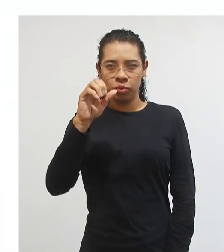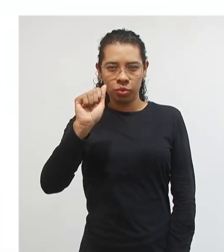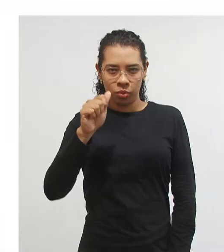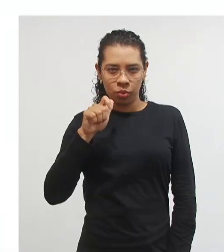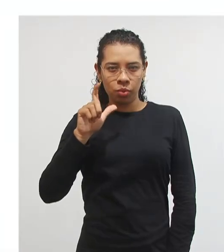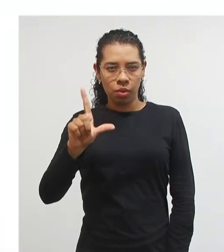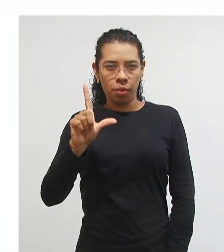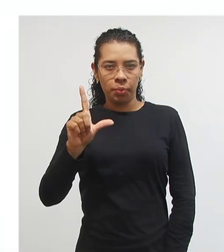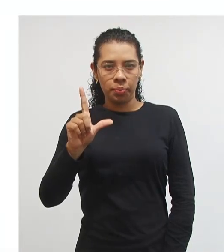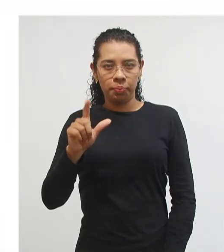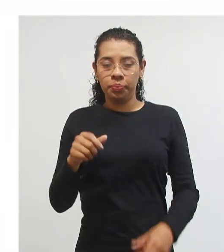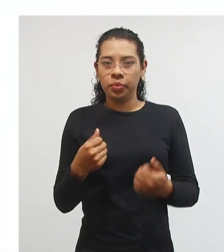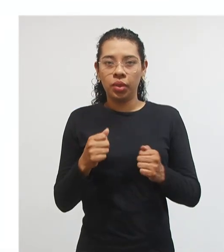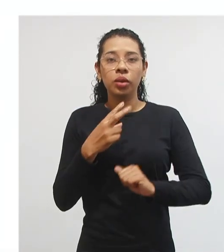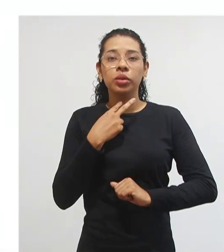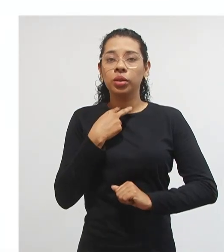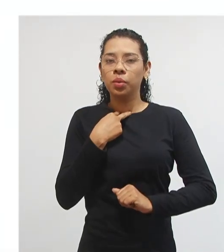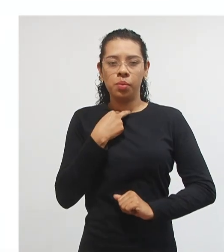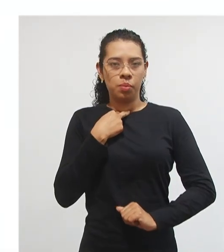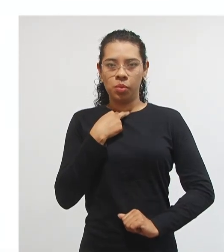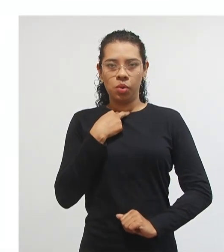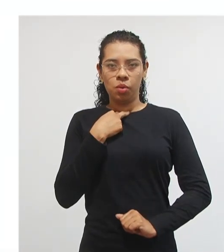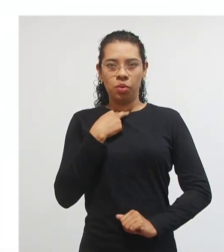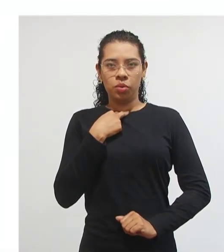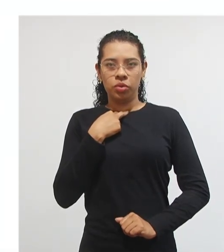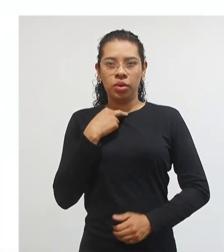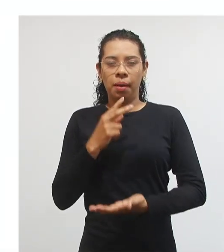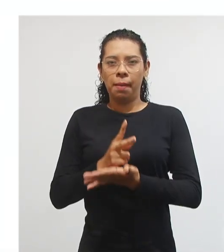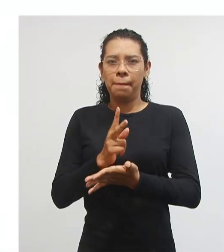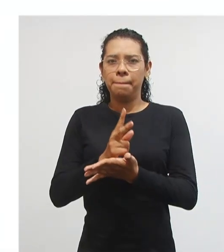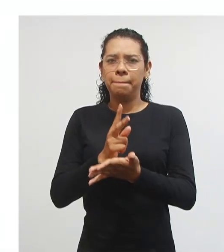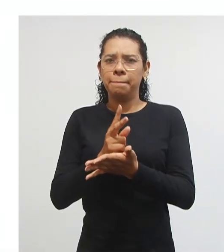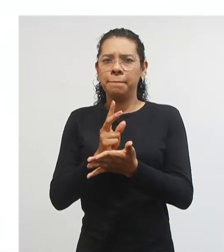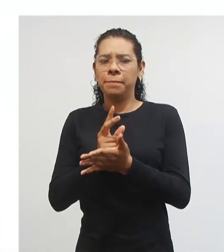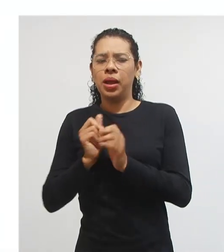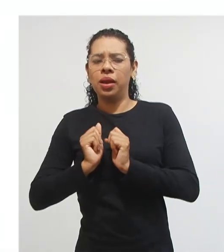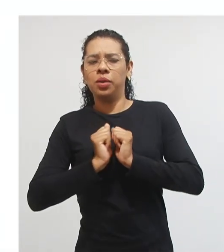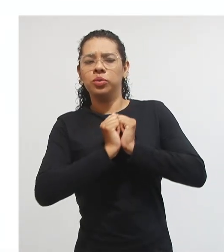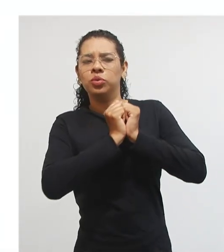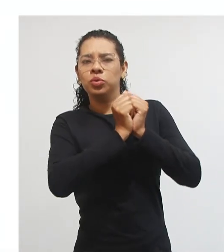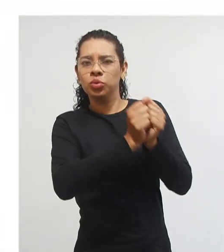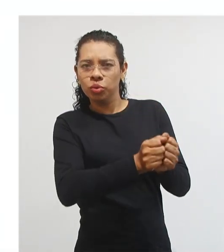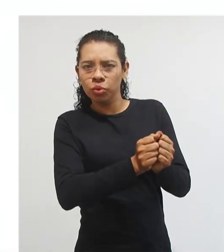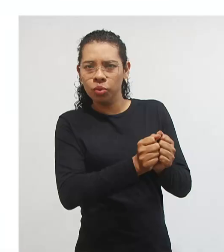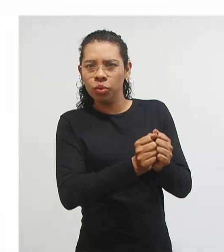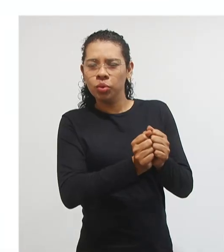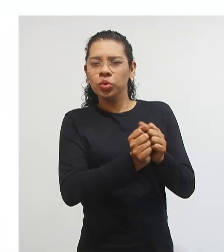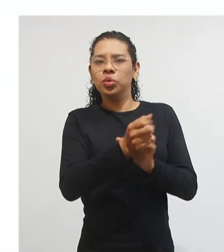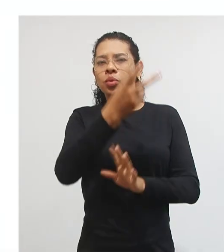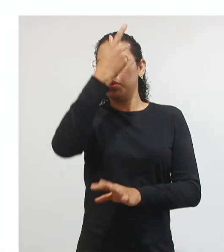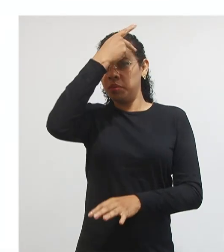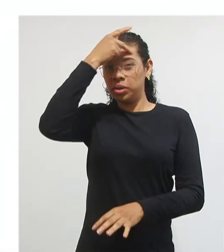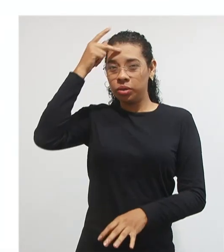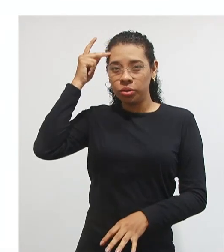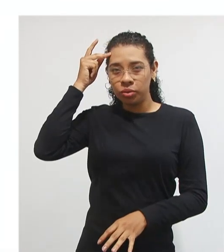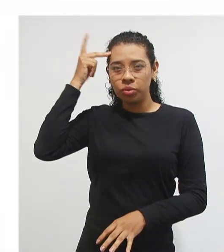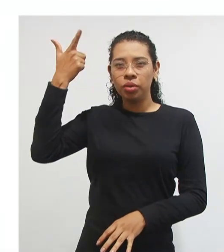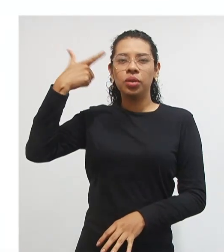melhor. Ou seja, ele não pode ser ligado com aquela pessoa que ganhou a eleição, que é o prefeito. Ele tem que ser